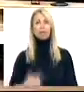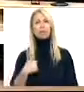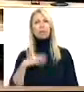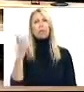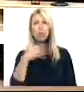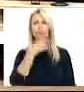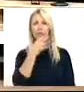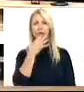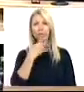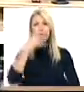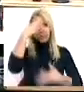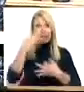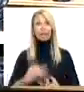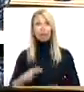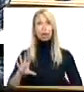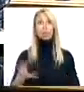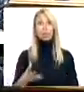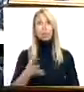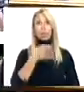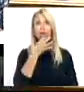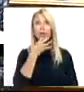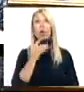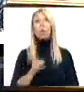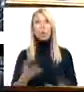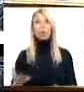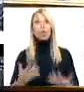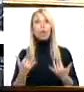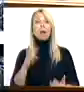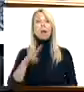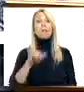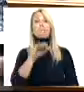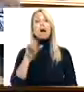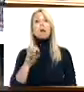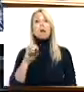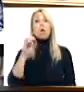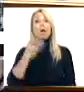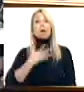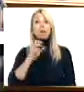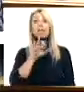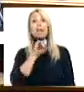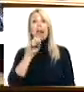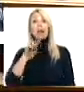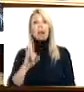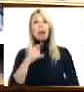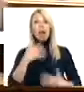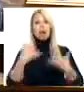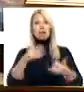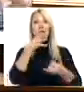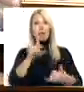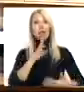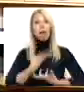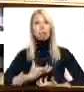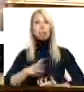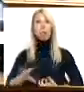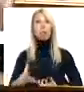quando falei de dignidade do país, falo daquilo que depois, de facto, Mário Draghi vem dizer, percebendo que tinha ferido a dignidade do país, que é dizer, não, não, mas